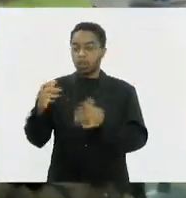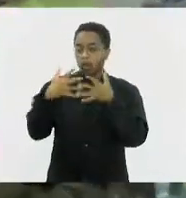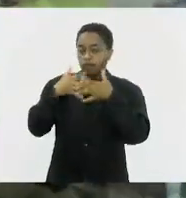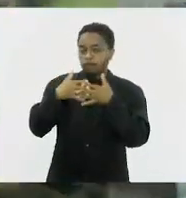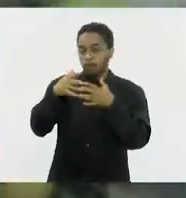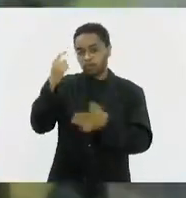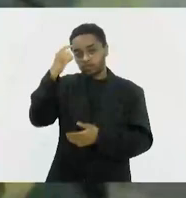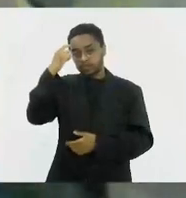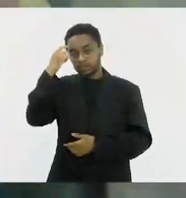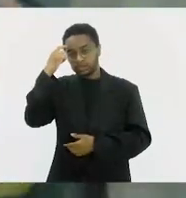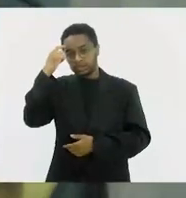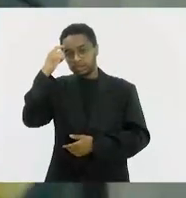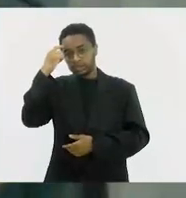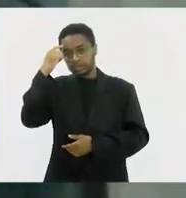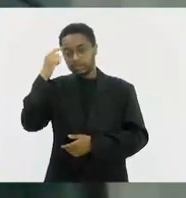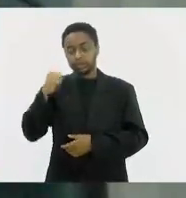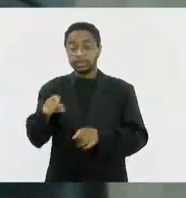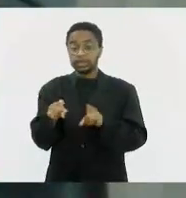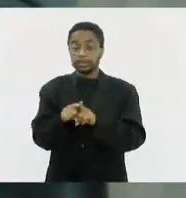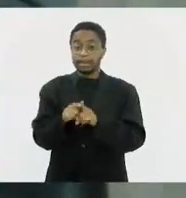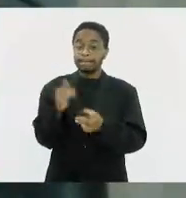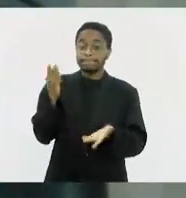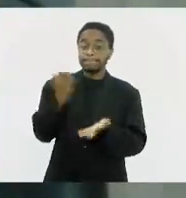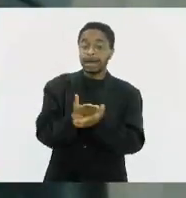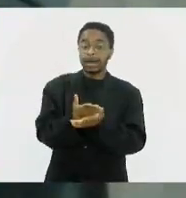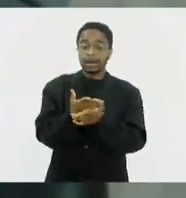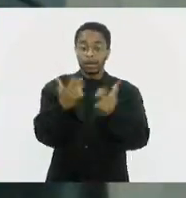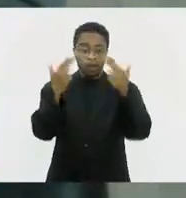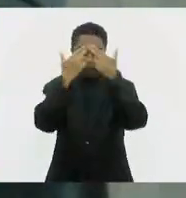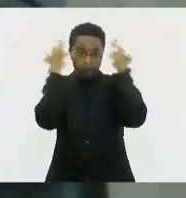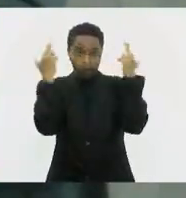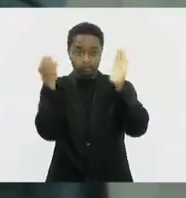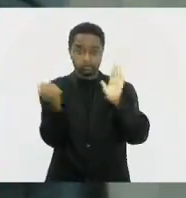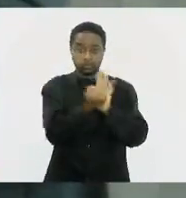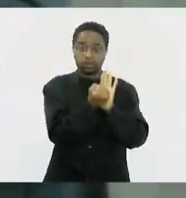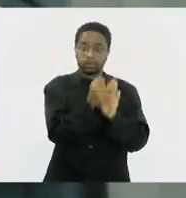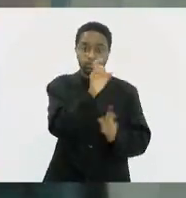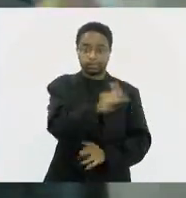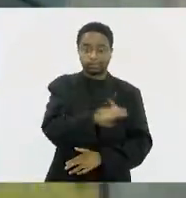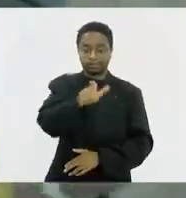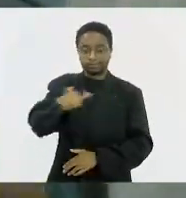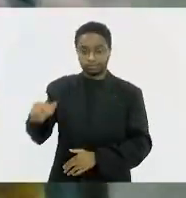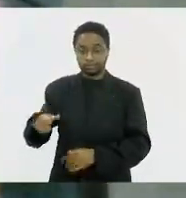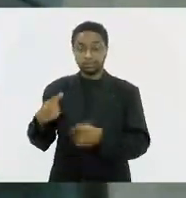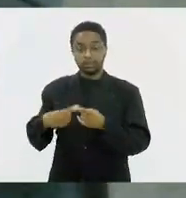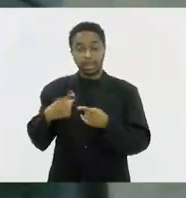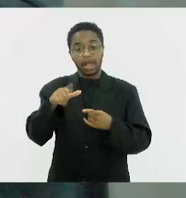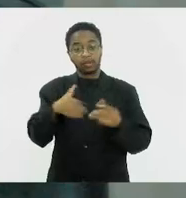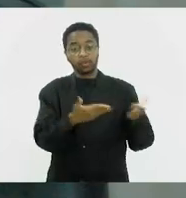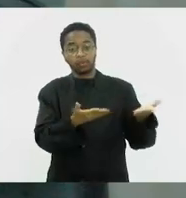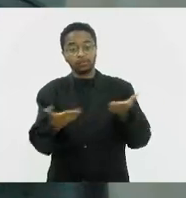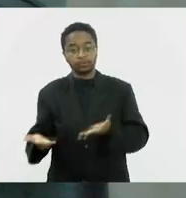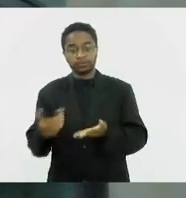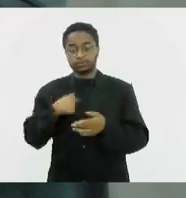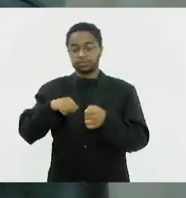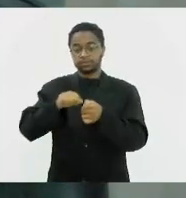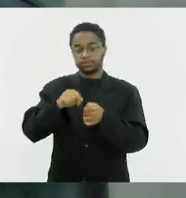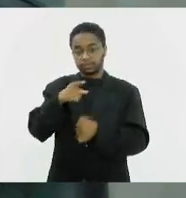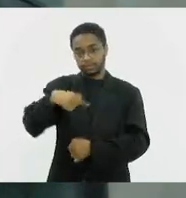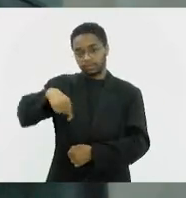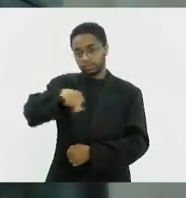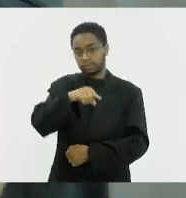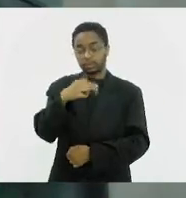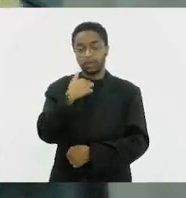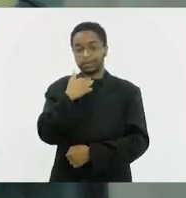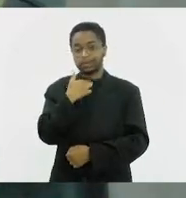e parem de botar rótulo nos outros. Isso aí é uma convocação que eu faço a vocês. Não